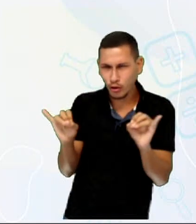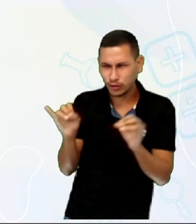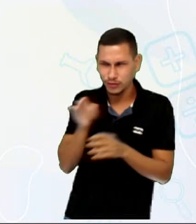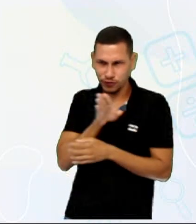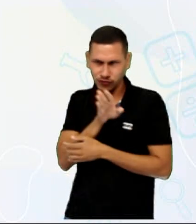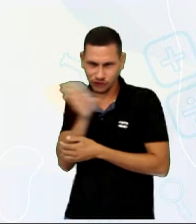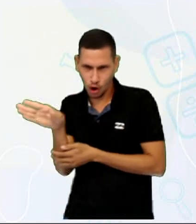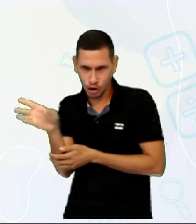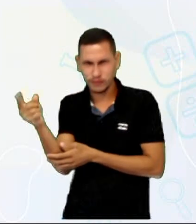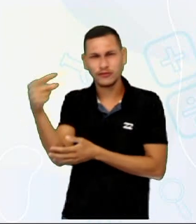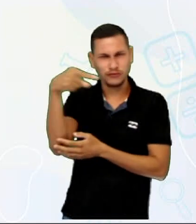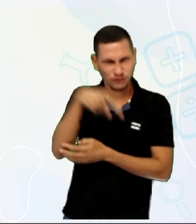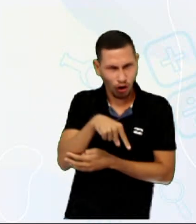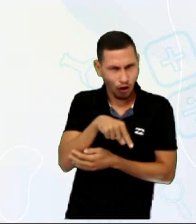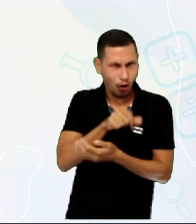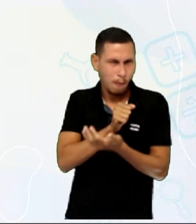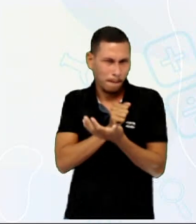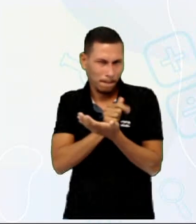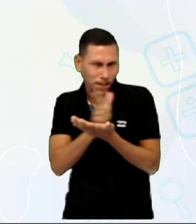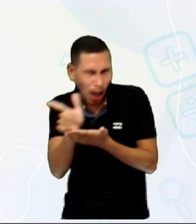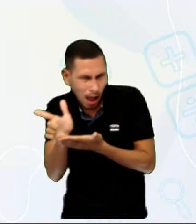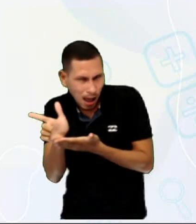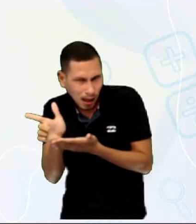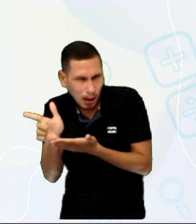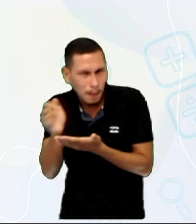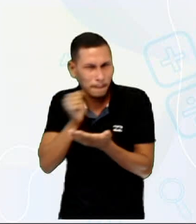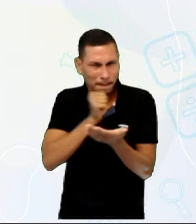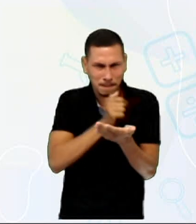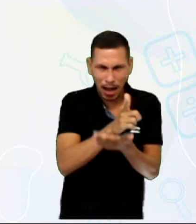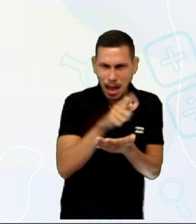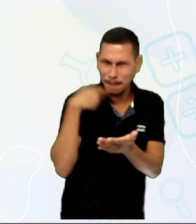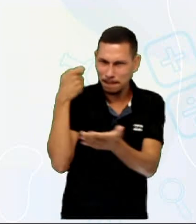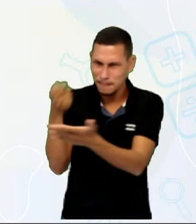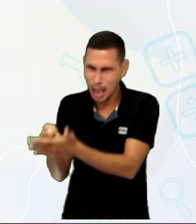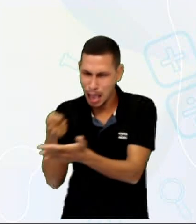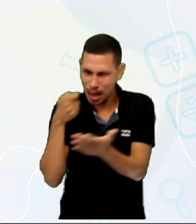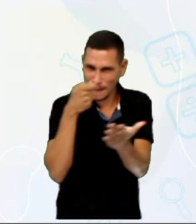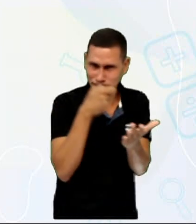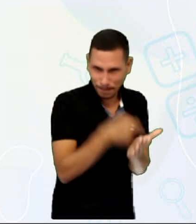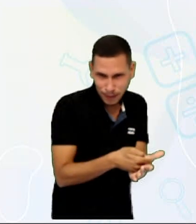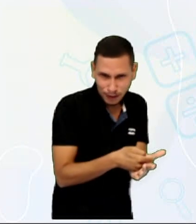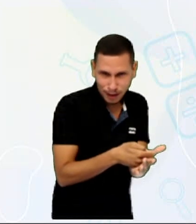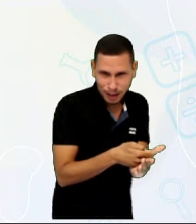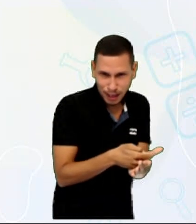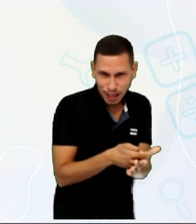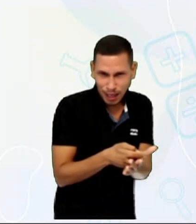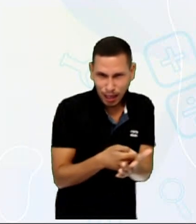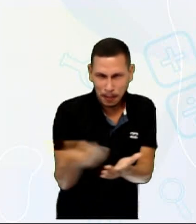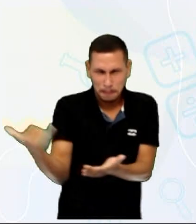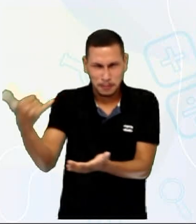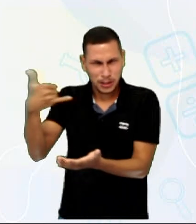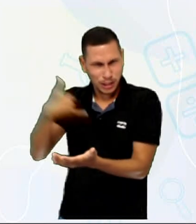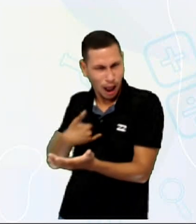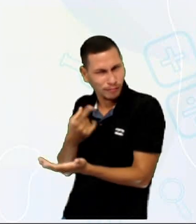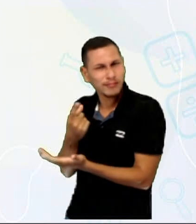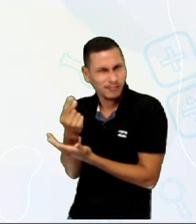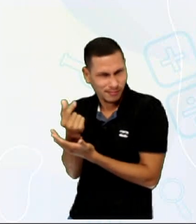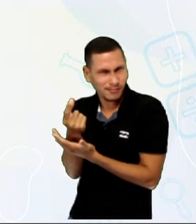fui, compraste, comprei, pagaste, paguei, me diz quanto foi,